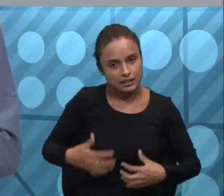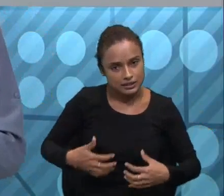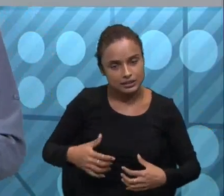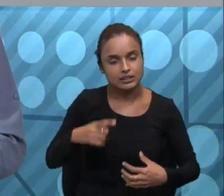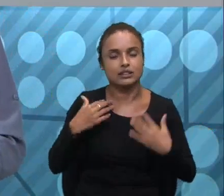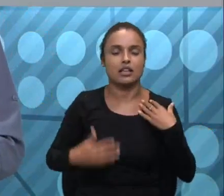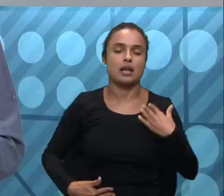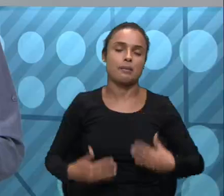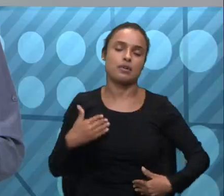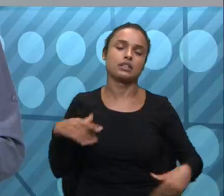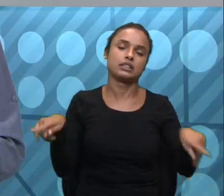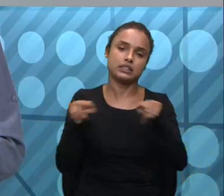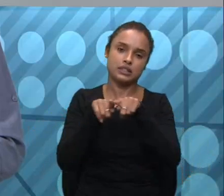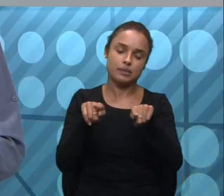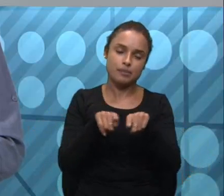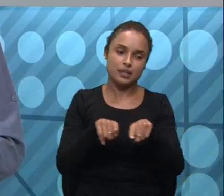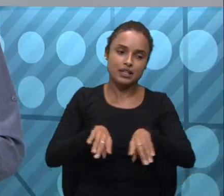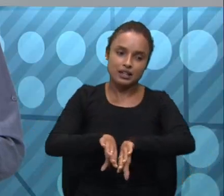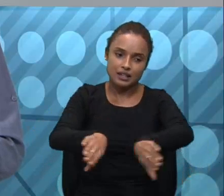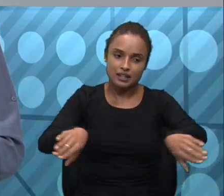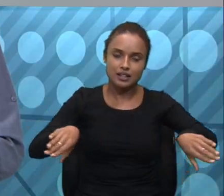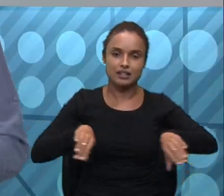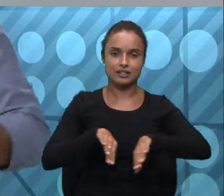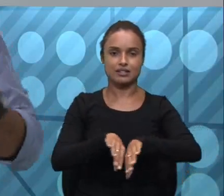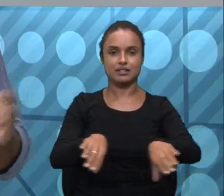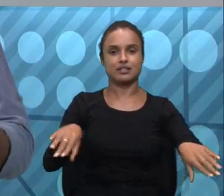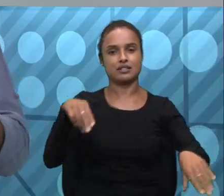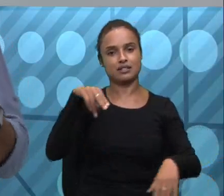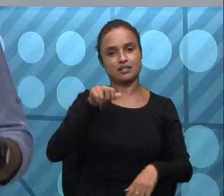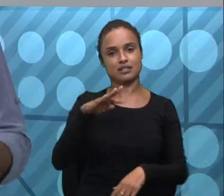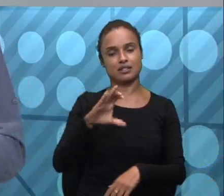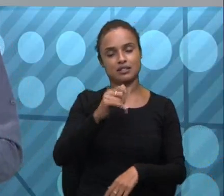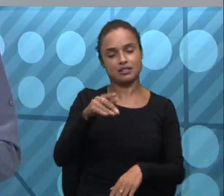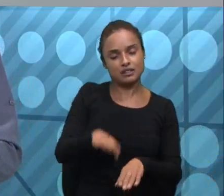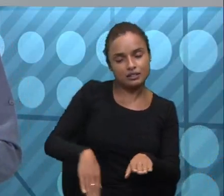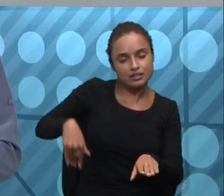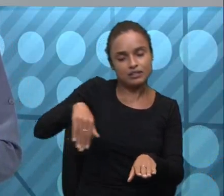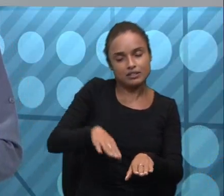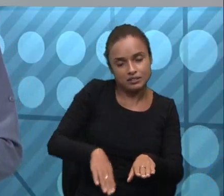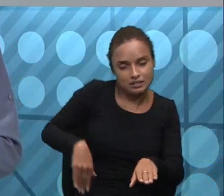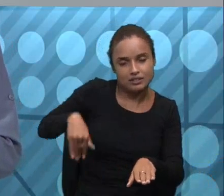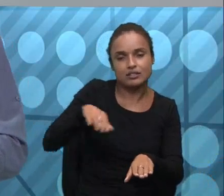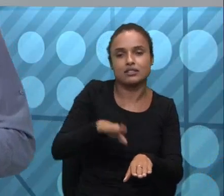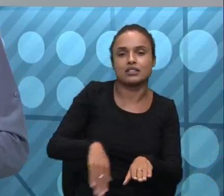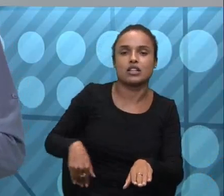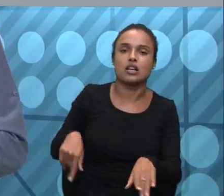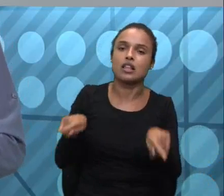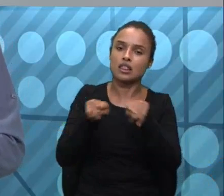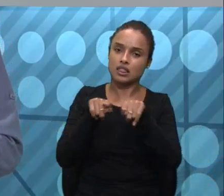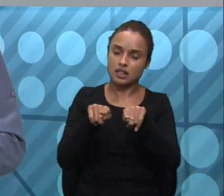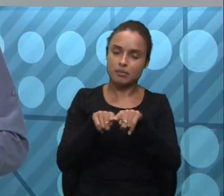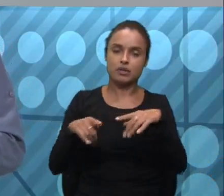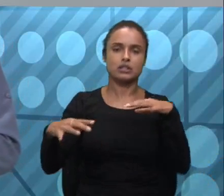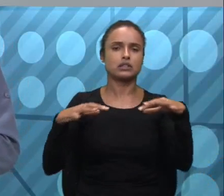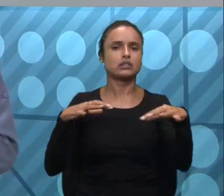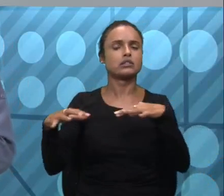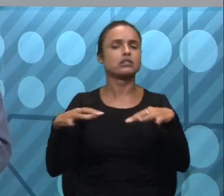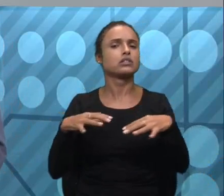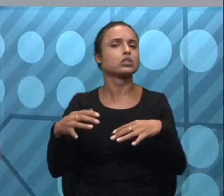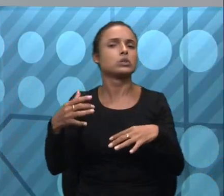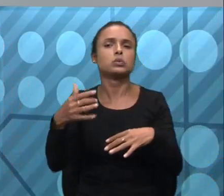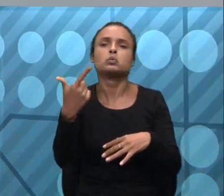Legal. Vimos aí mais uma vez outro tipo de exemplo, né? Na natação. O que mais a gente tem de